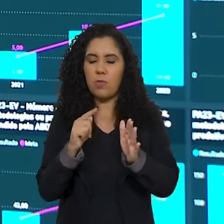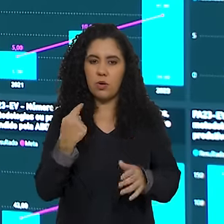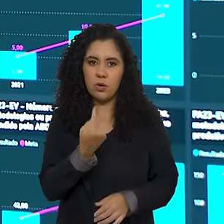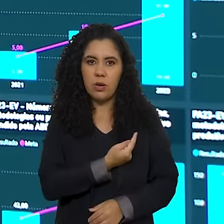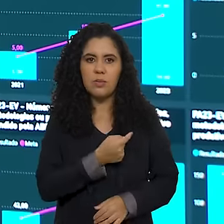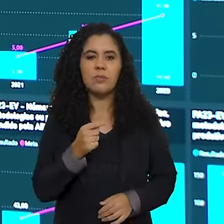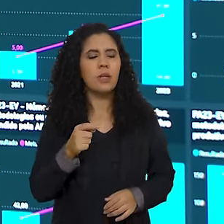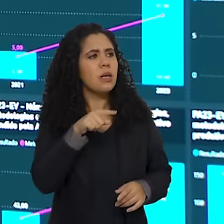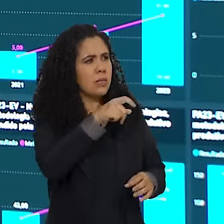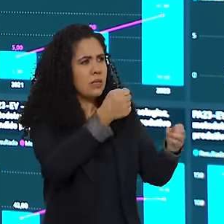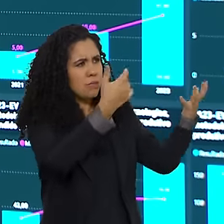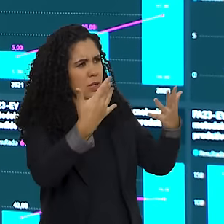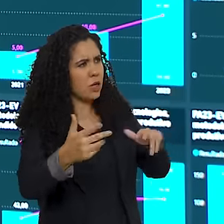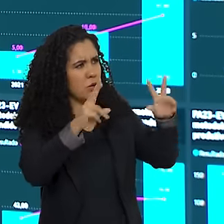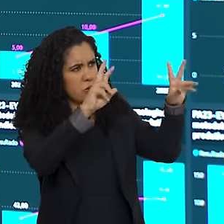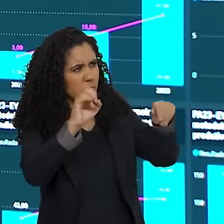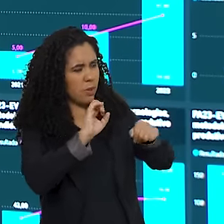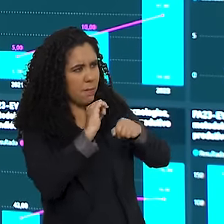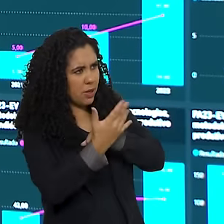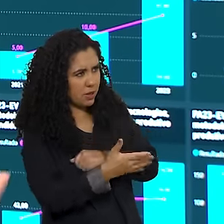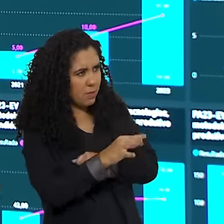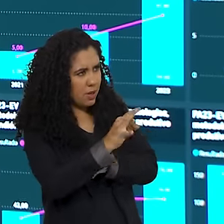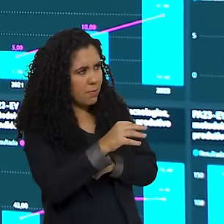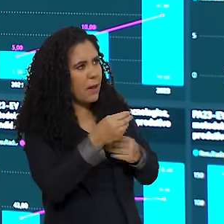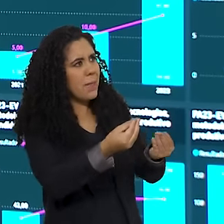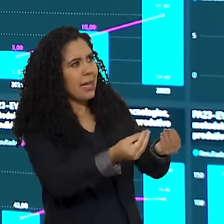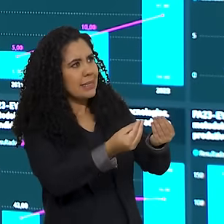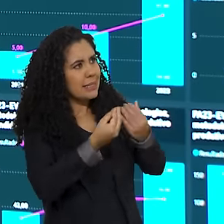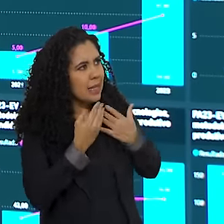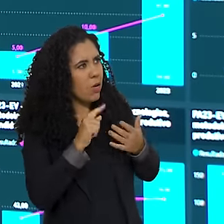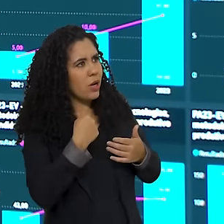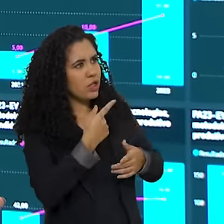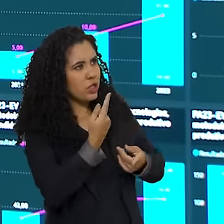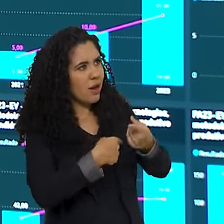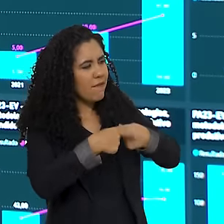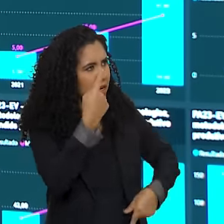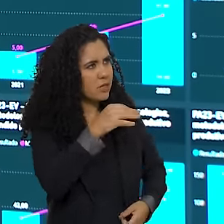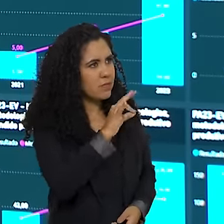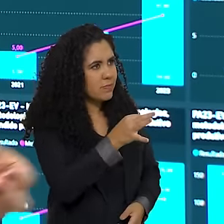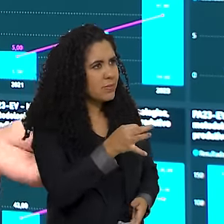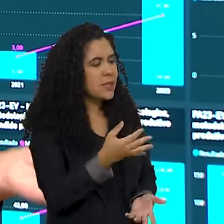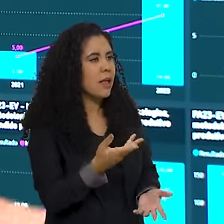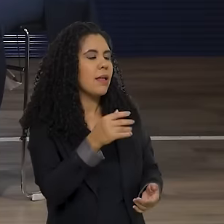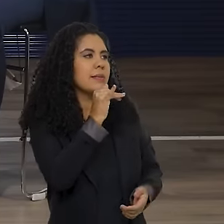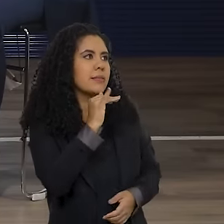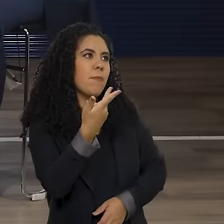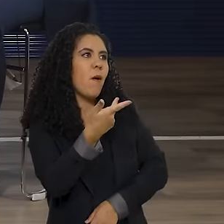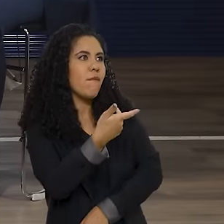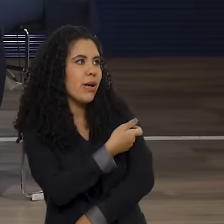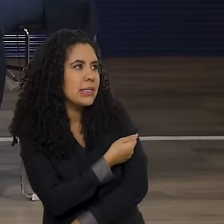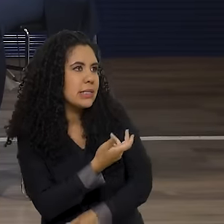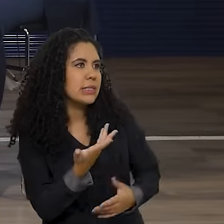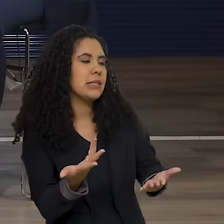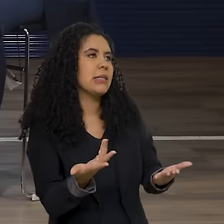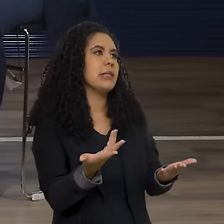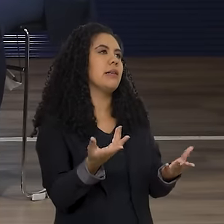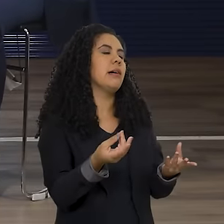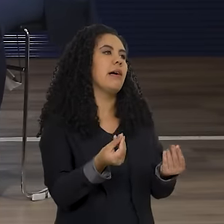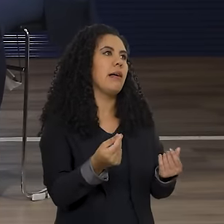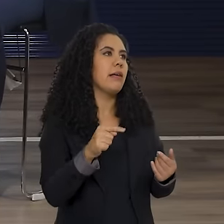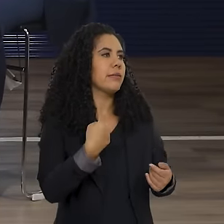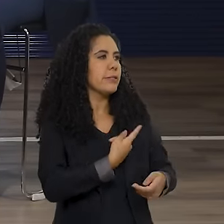nosso fundamental. Você falou da pandemia. A pandemia nos trouxe também avanços, né, forçados, assim, no caso da vacina que